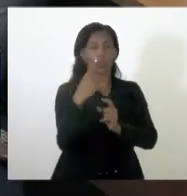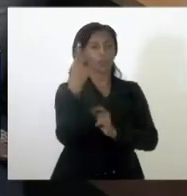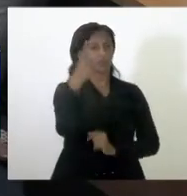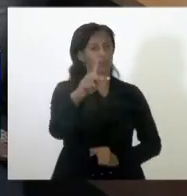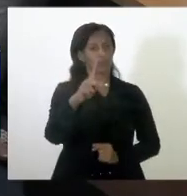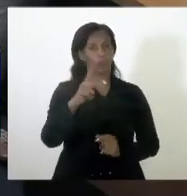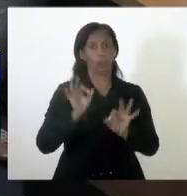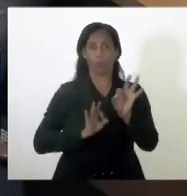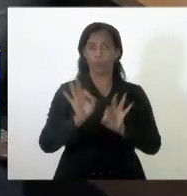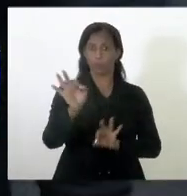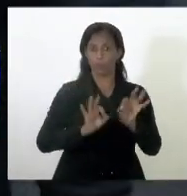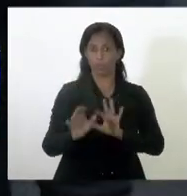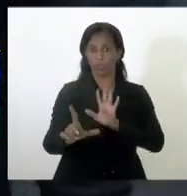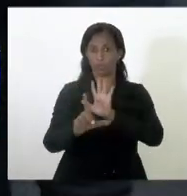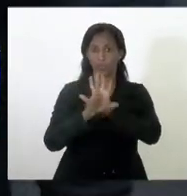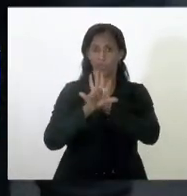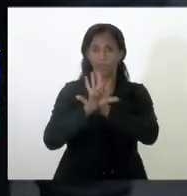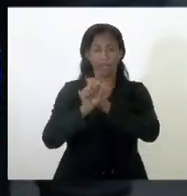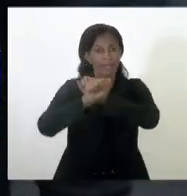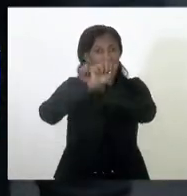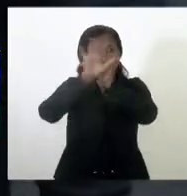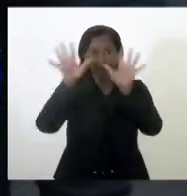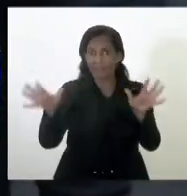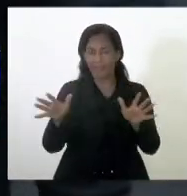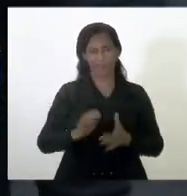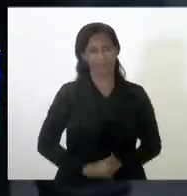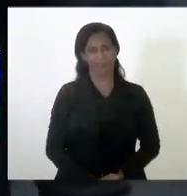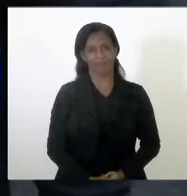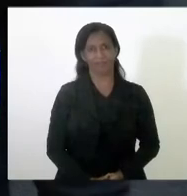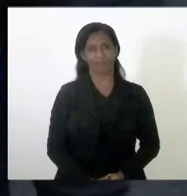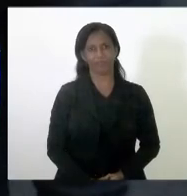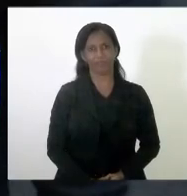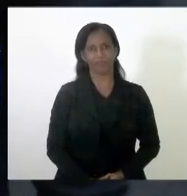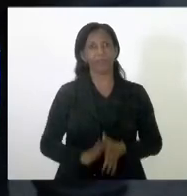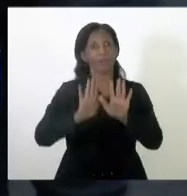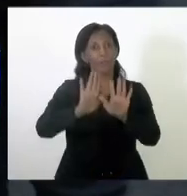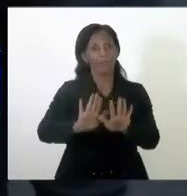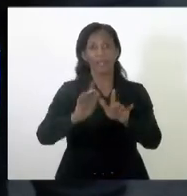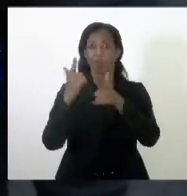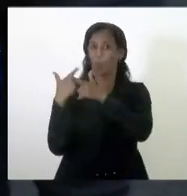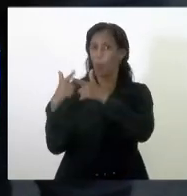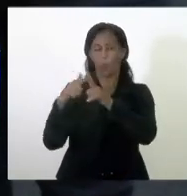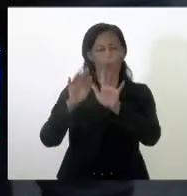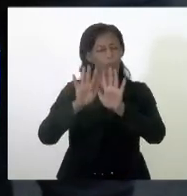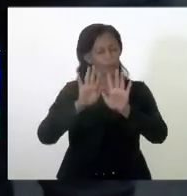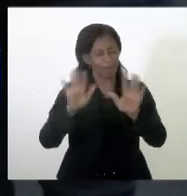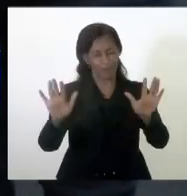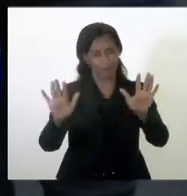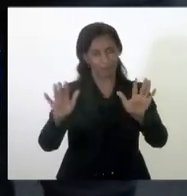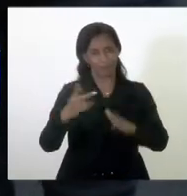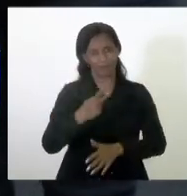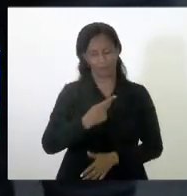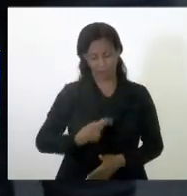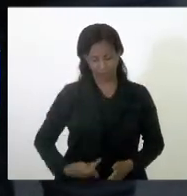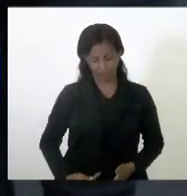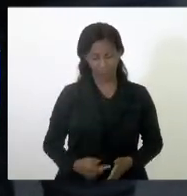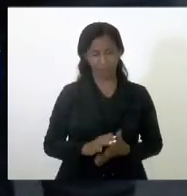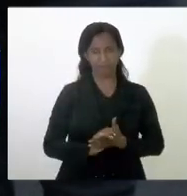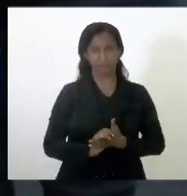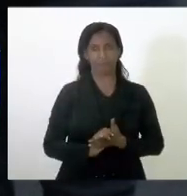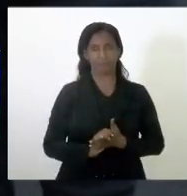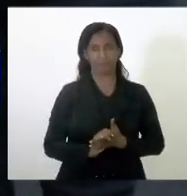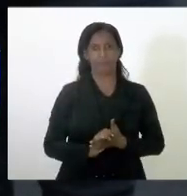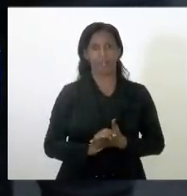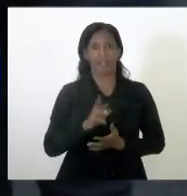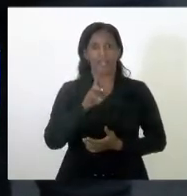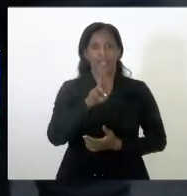óbice, presidente. A lei ADCT é clara, presidente. Mas não há problema. Presidente, a questão é a renúncia